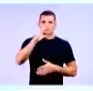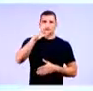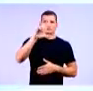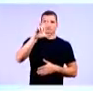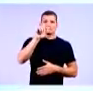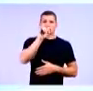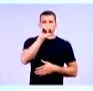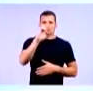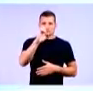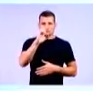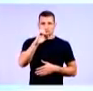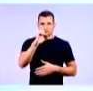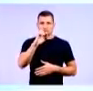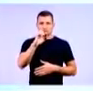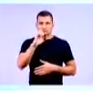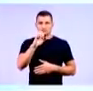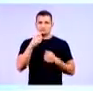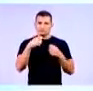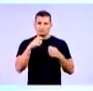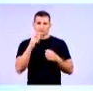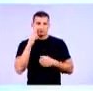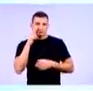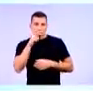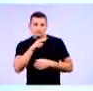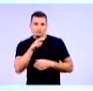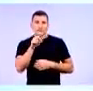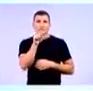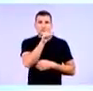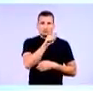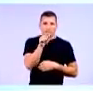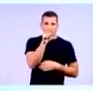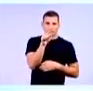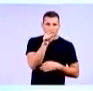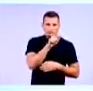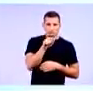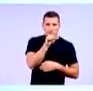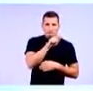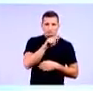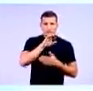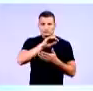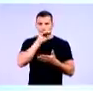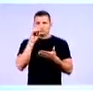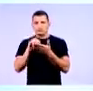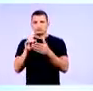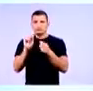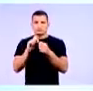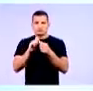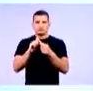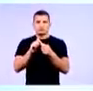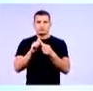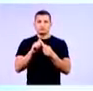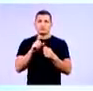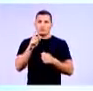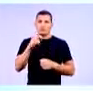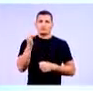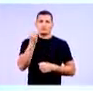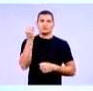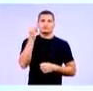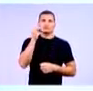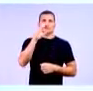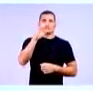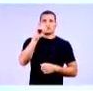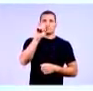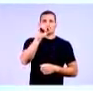classes, ele é construído a partir do diagrama de caso de uso. Então, por isso é muito importante, como a professora citou, o diagrama de caso de uso é